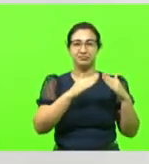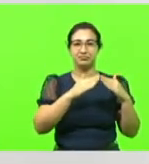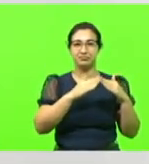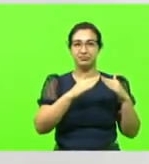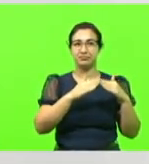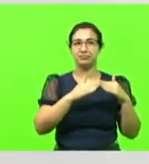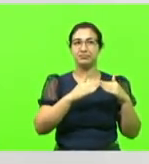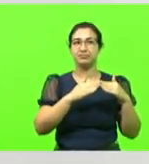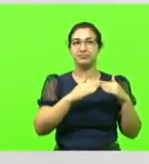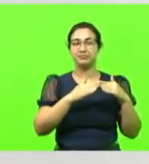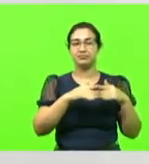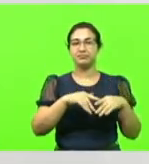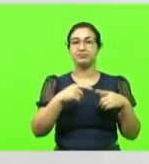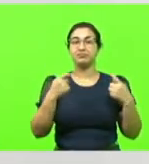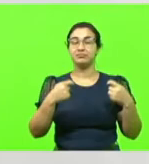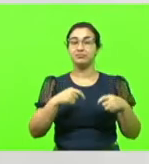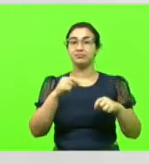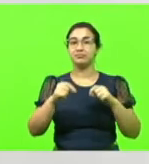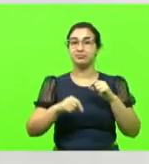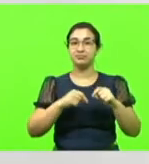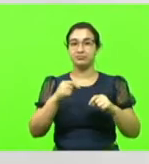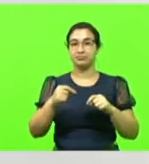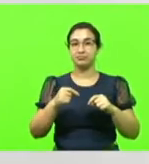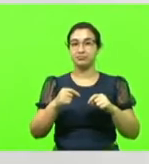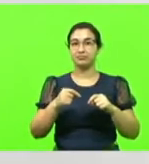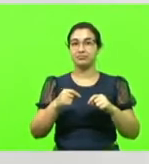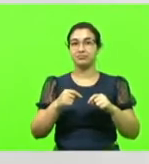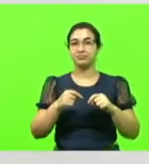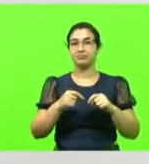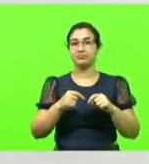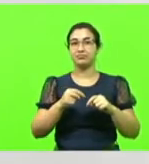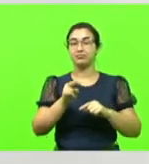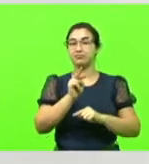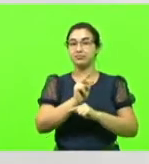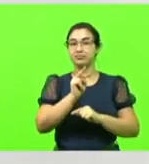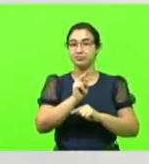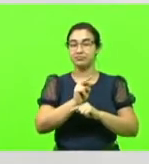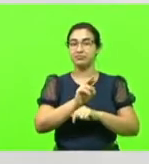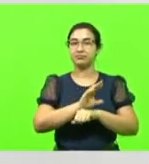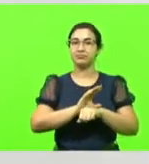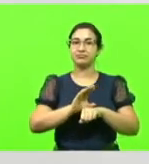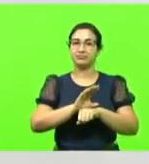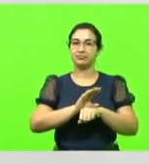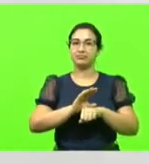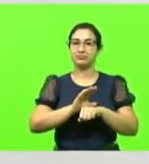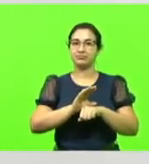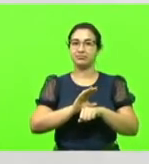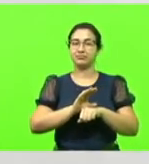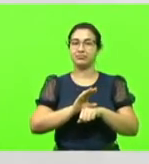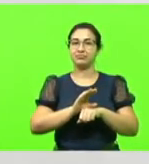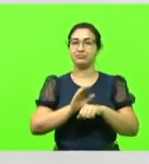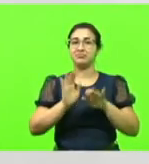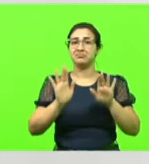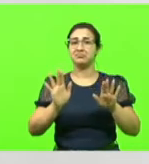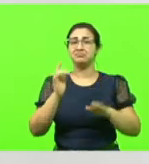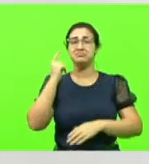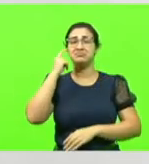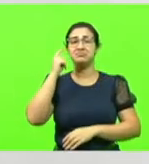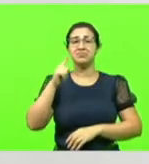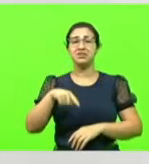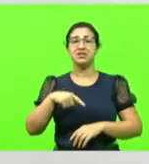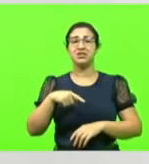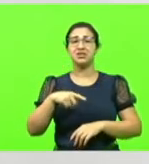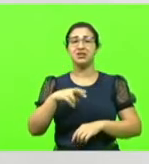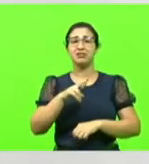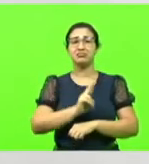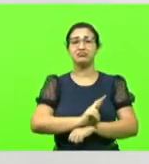de ser a guardiã da Constituição, mas que se acha dona da Constituição. Eu